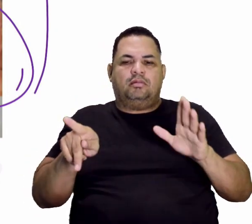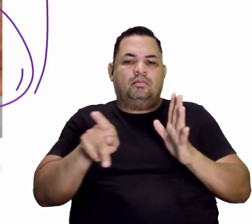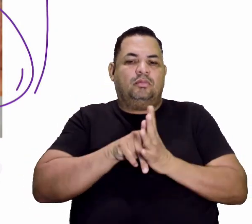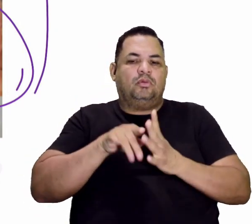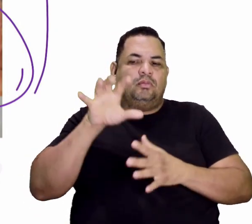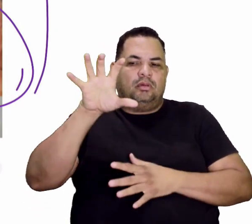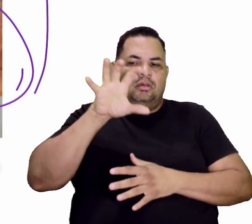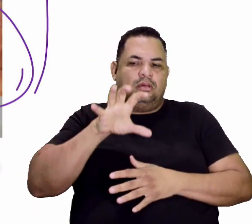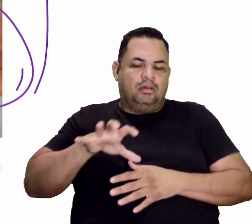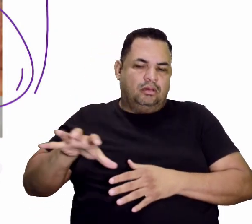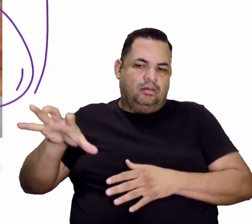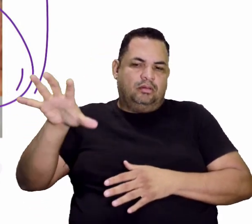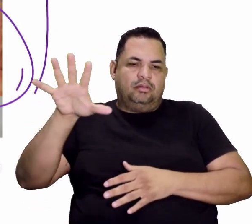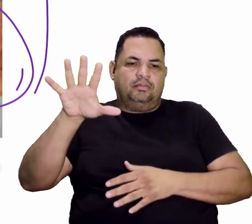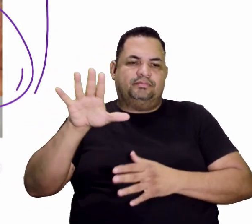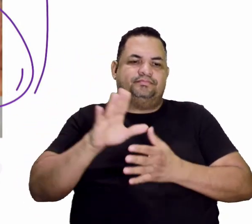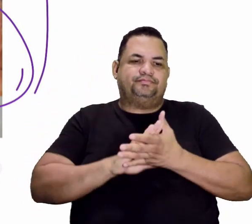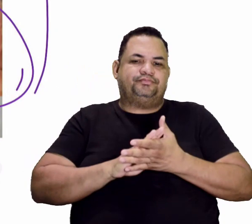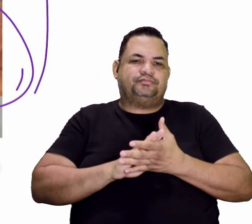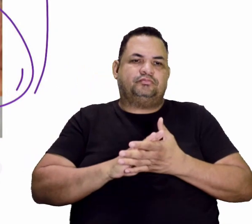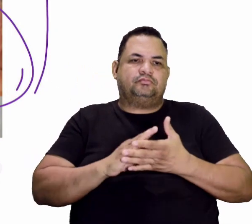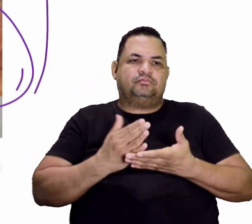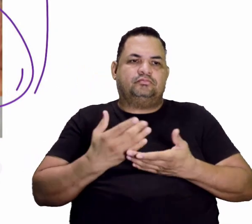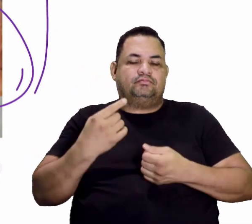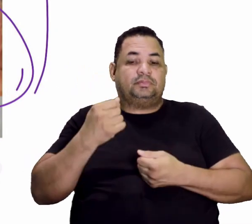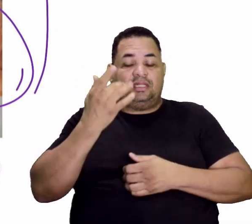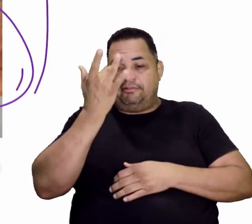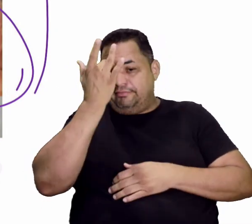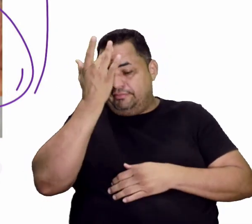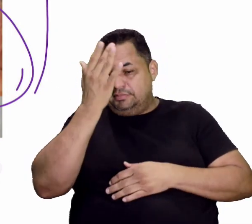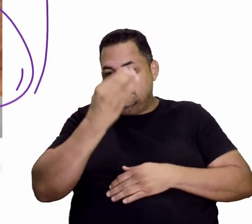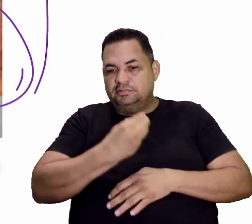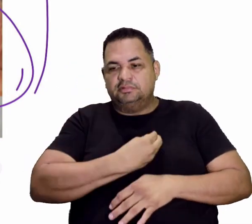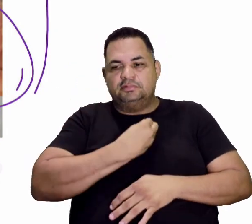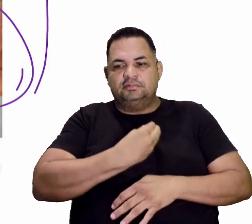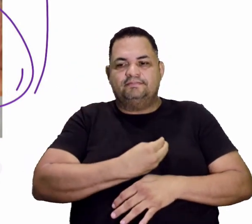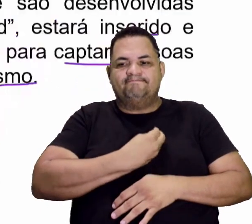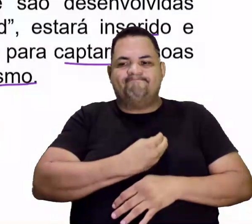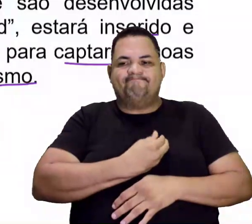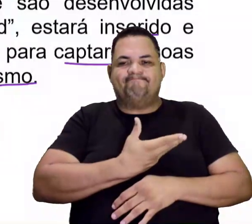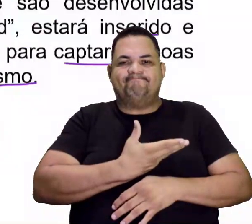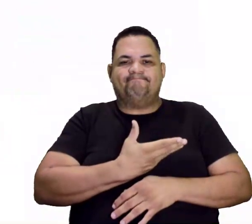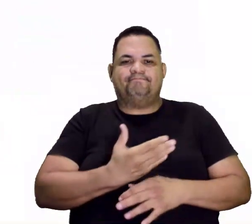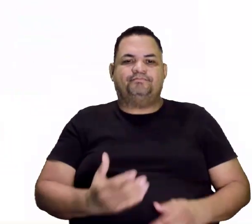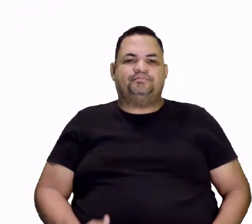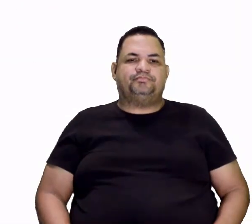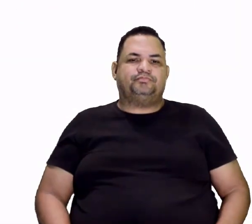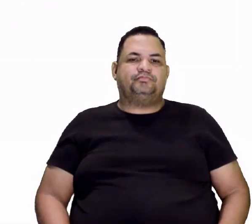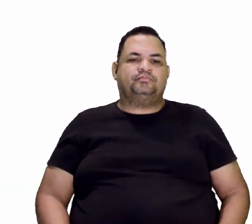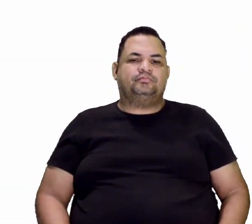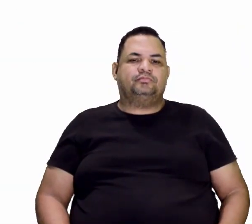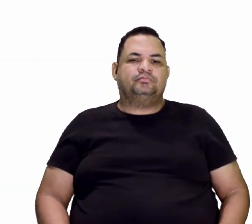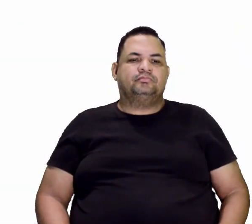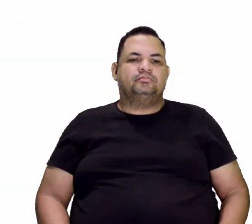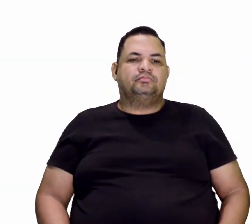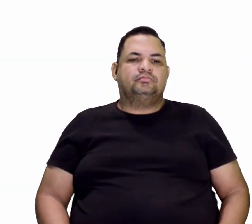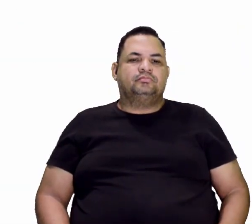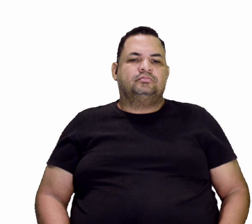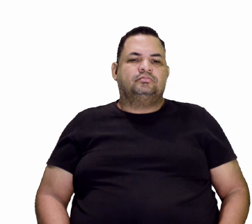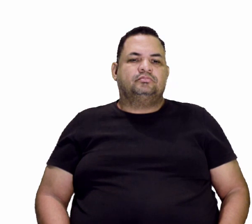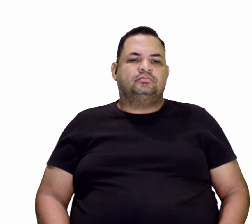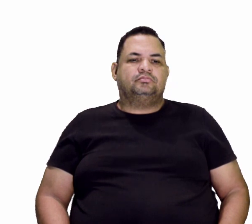da região, que eles achavam que facilitava mais a vida deles. Então, a intenção em si era